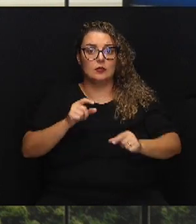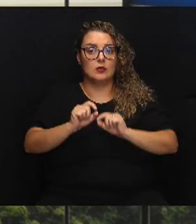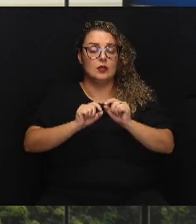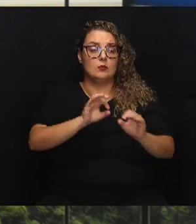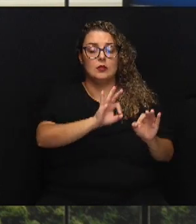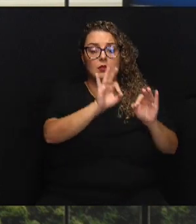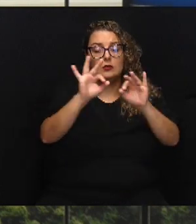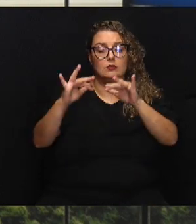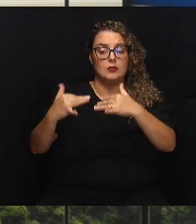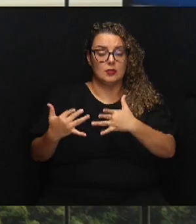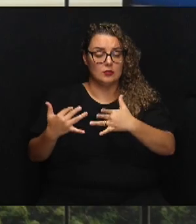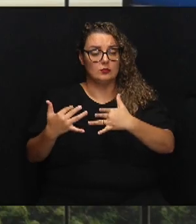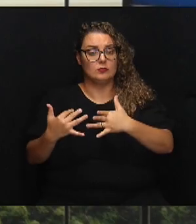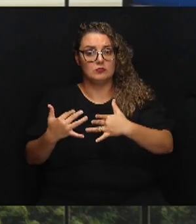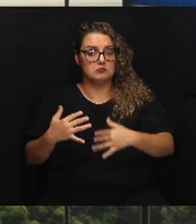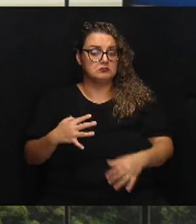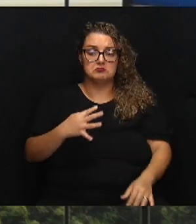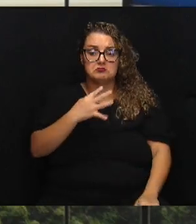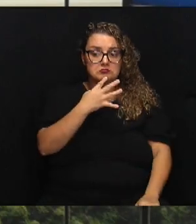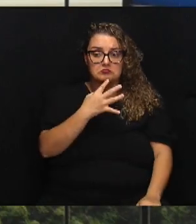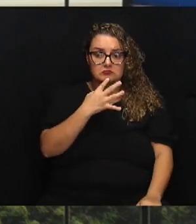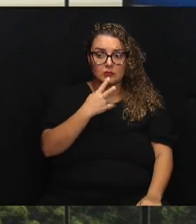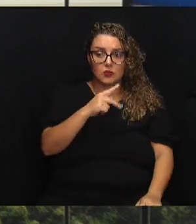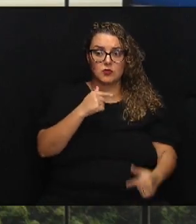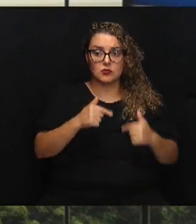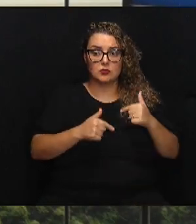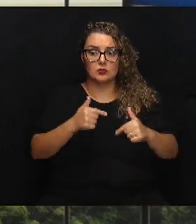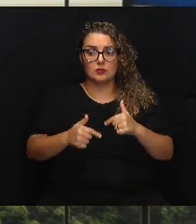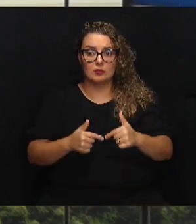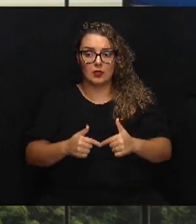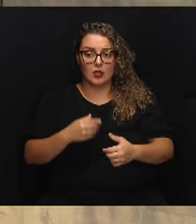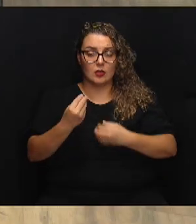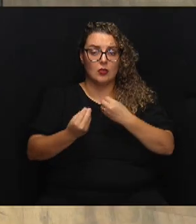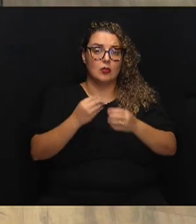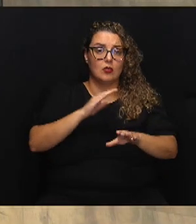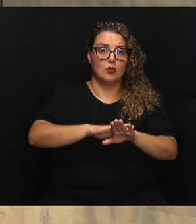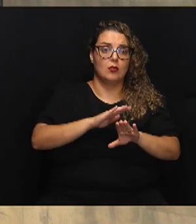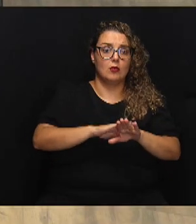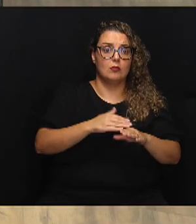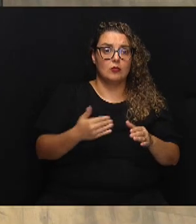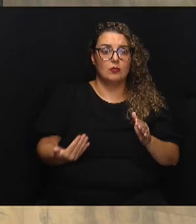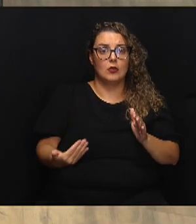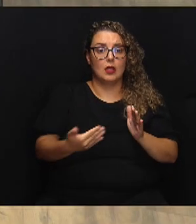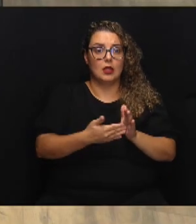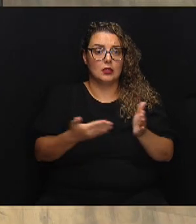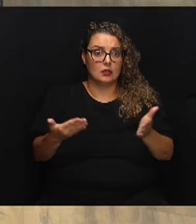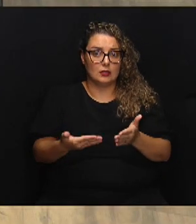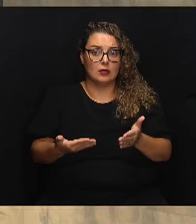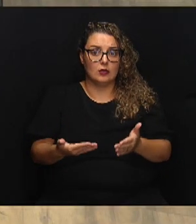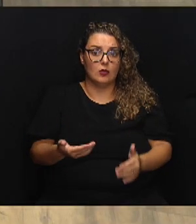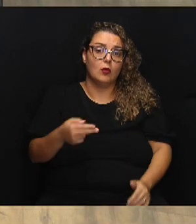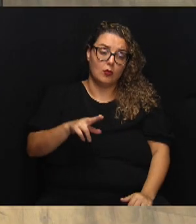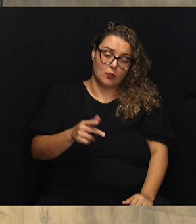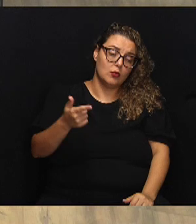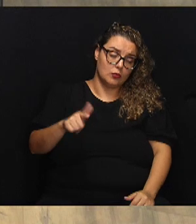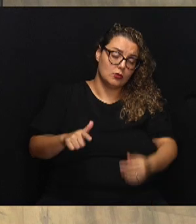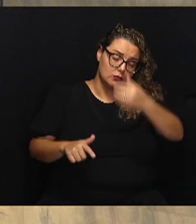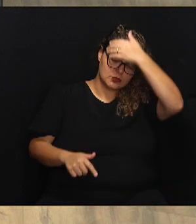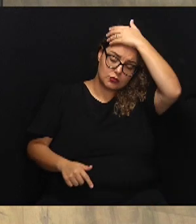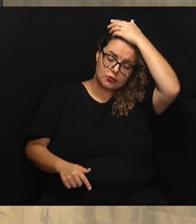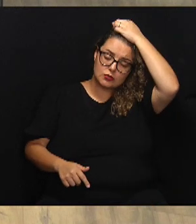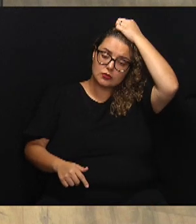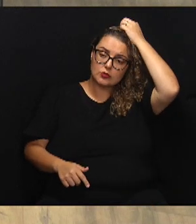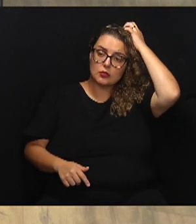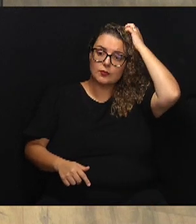nos acompanhando, não conhece o seu trabalho, como ele funcionou até aqui ou hoje ainda, né, como é que é esta